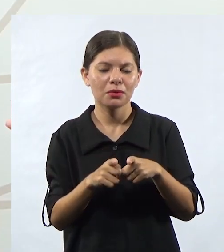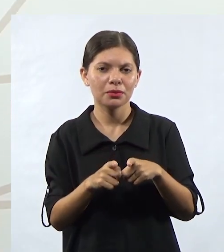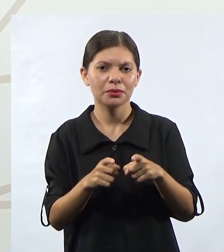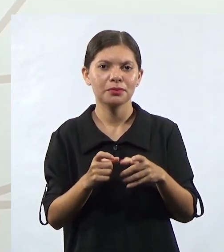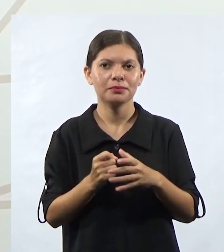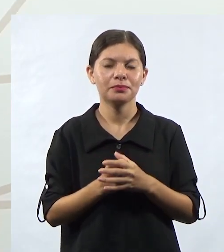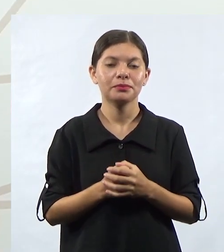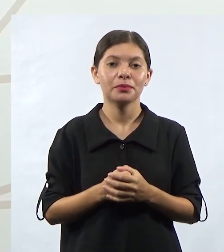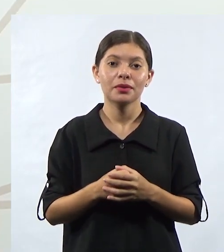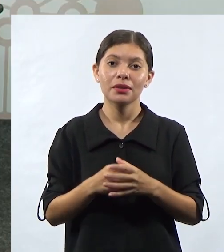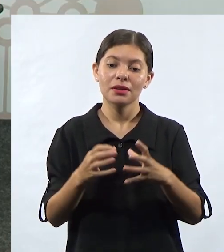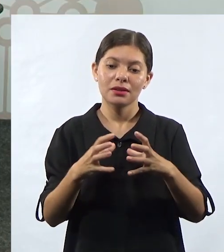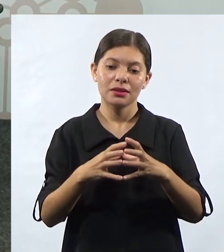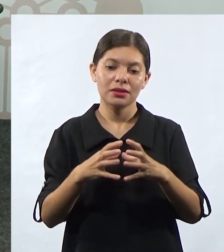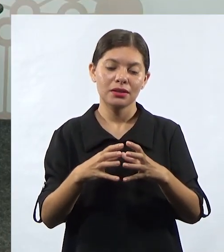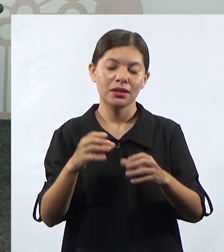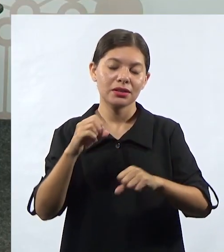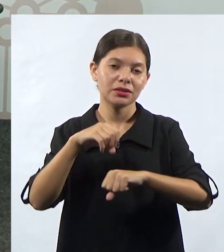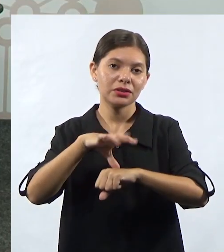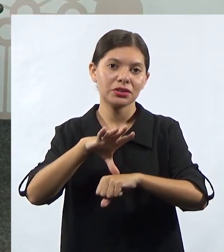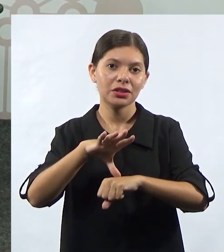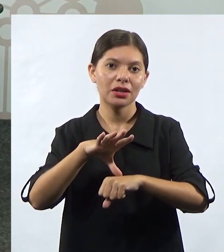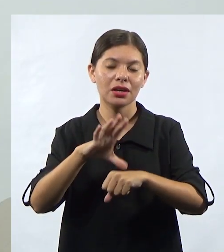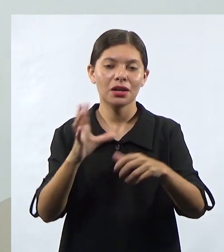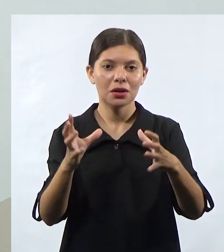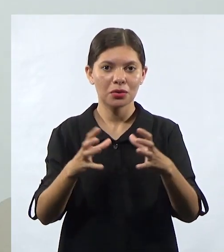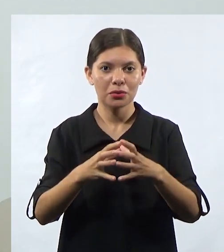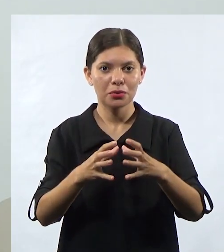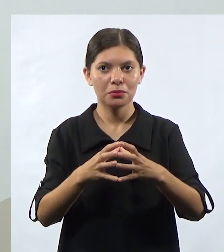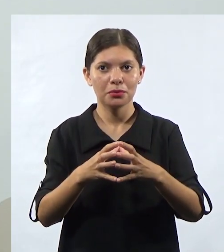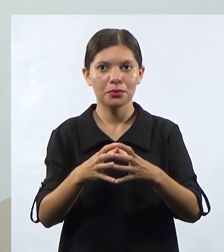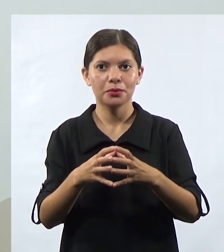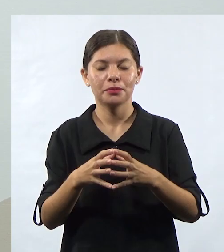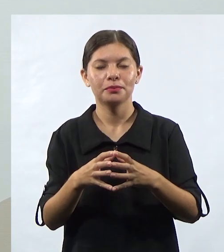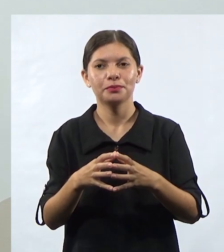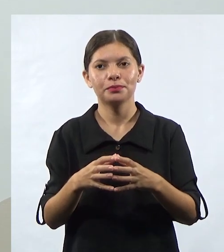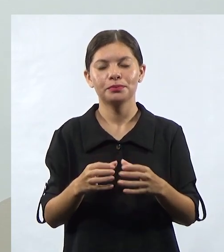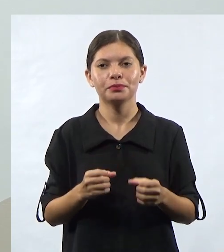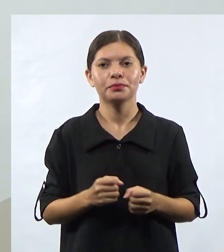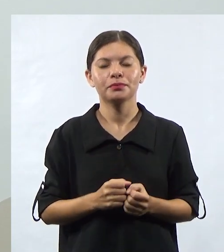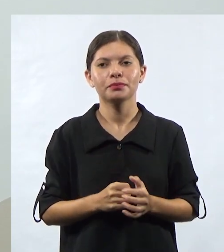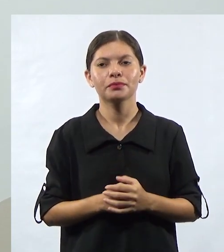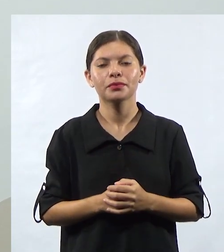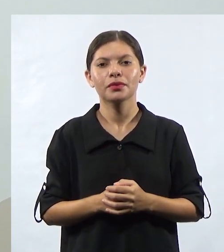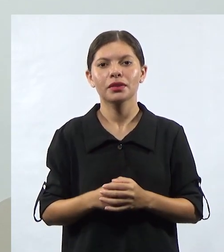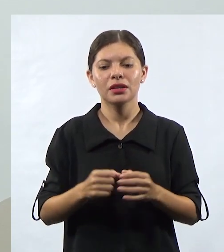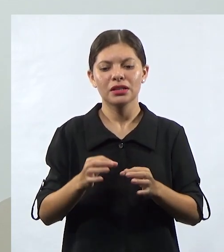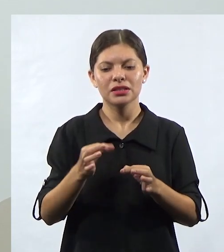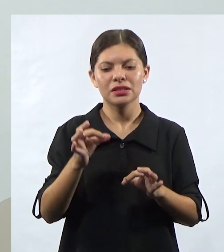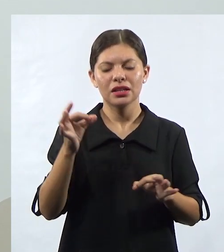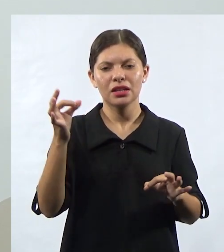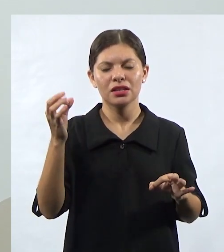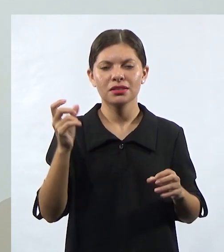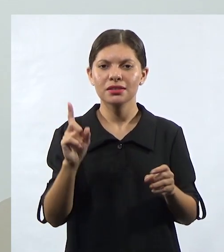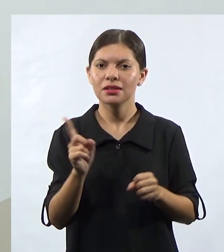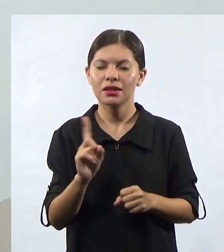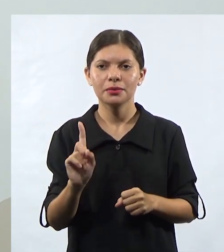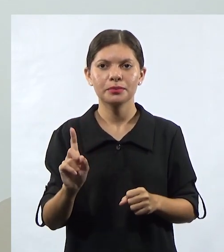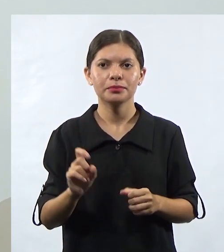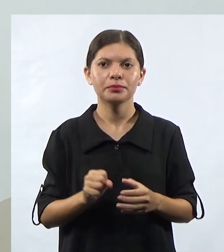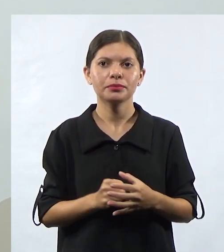extenso, nem os próprios encontros, nem a quantidade de encontros. Porque a tendência é que as pessoas vão,